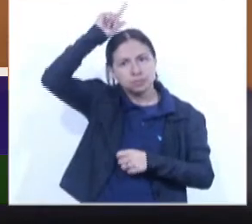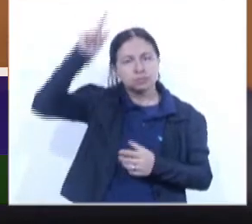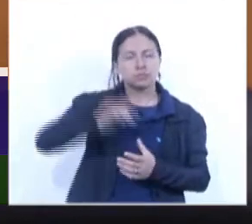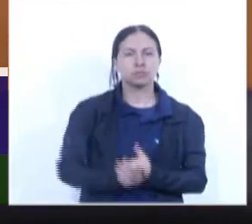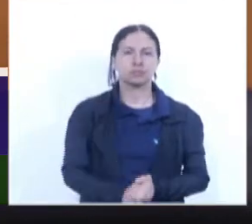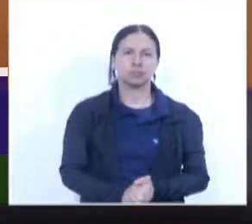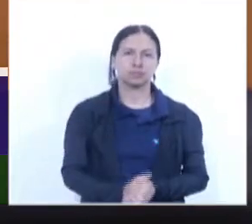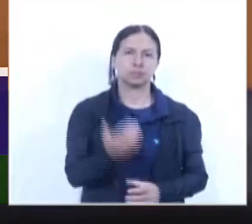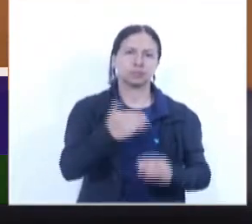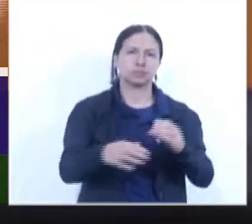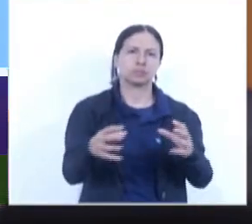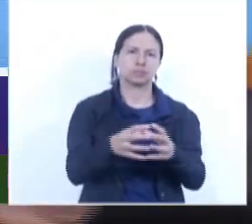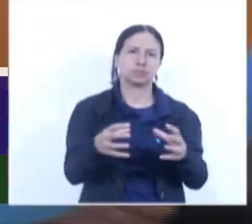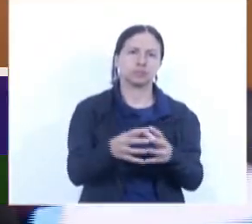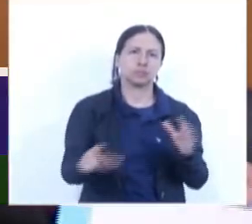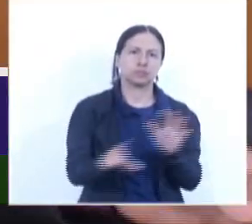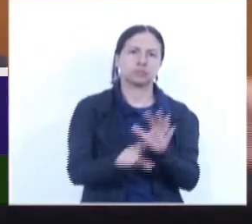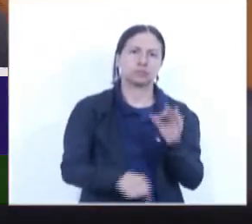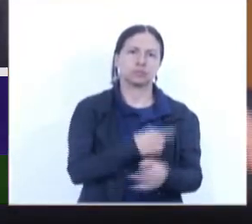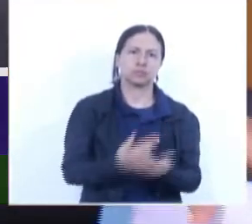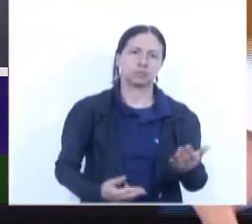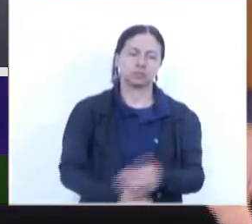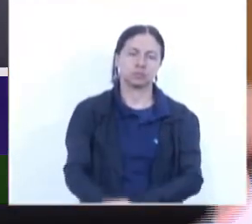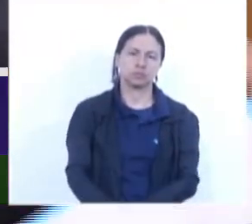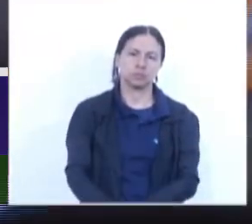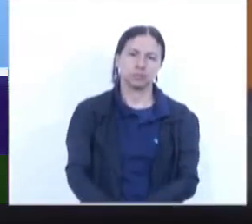Camargo da comissão organização Justiça